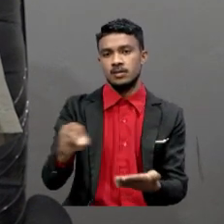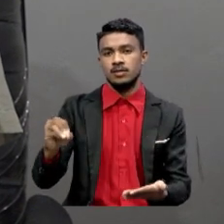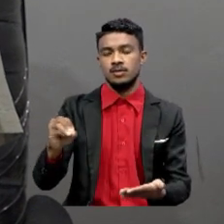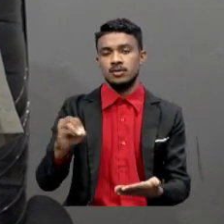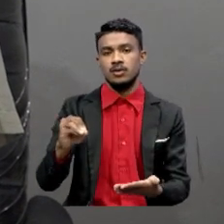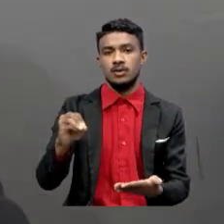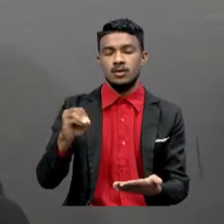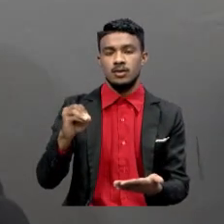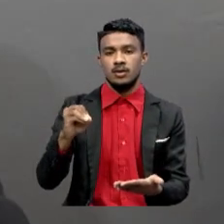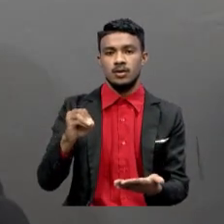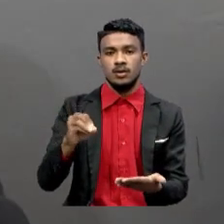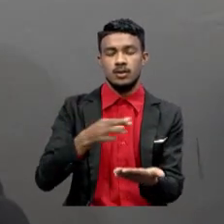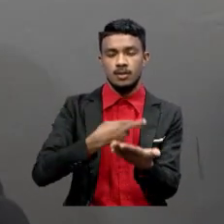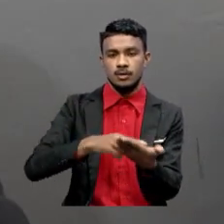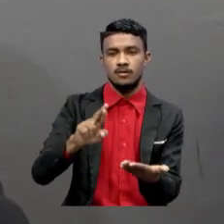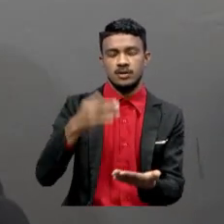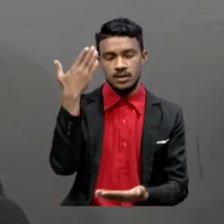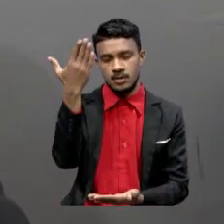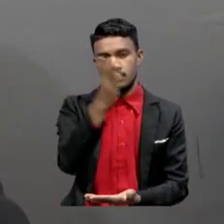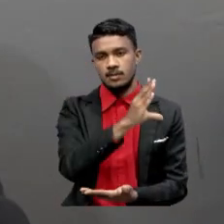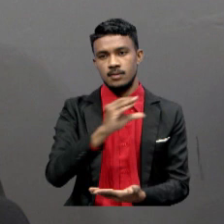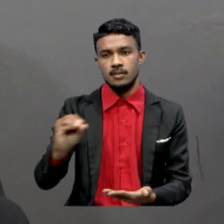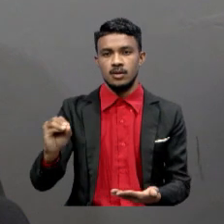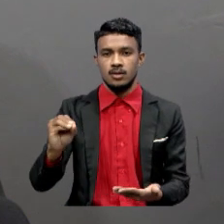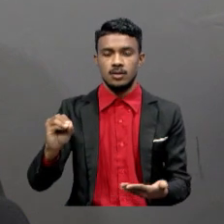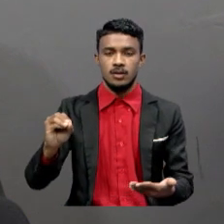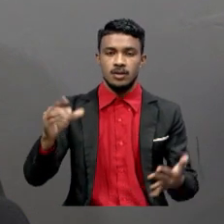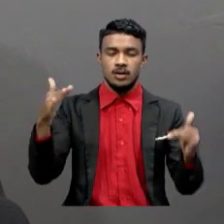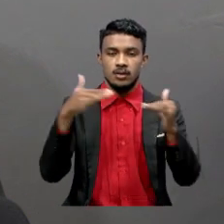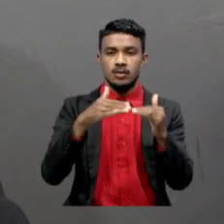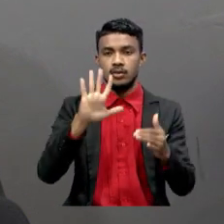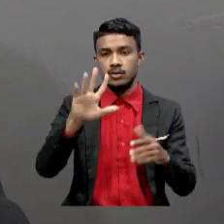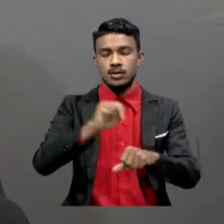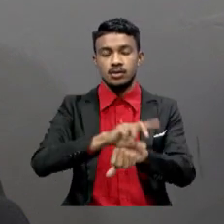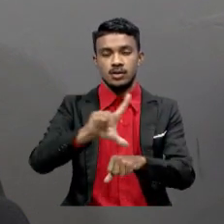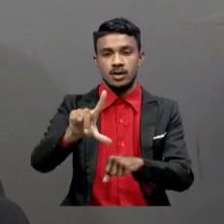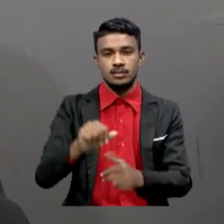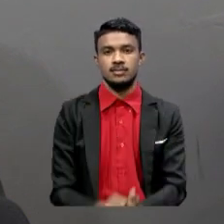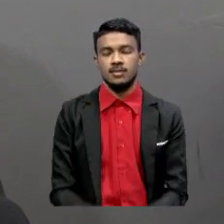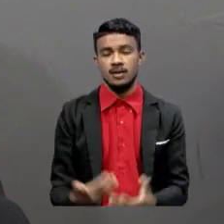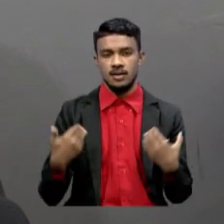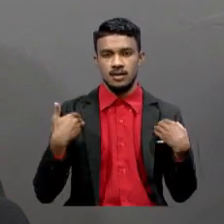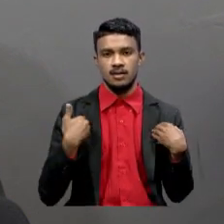aprovação iha neva. Molo, mai to quinto congresso nacional, iha